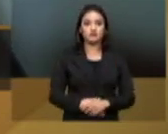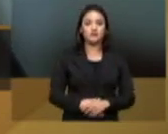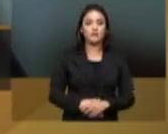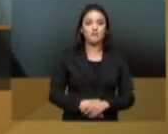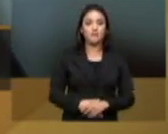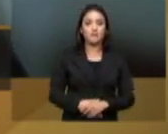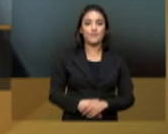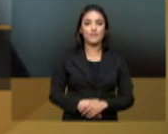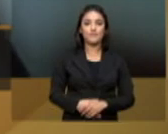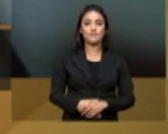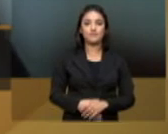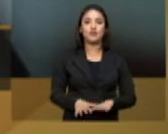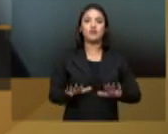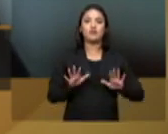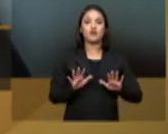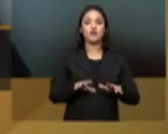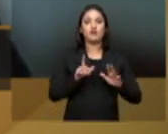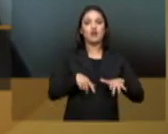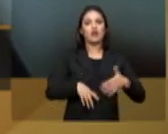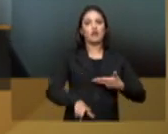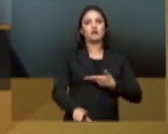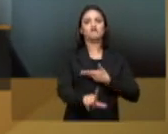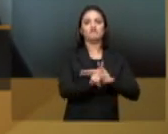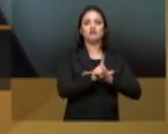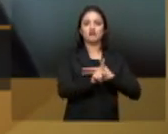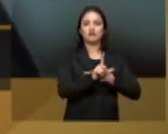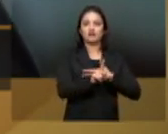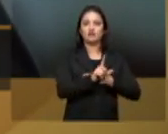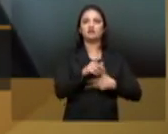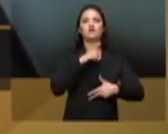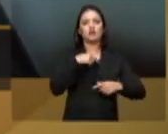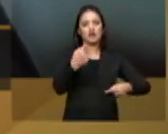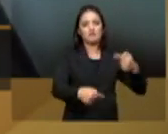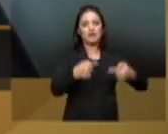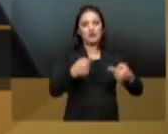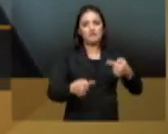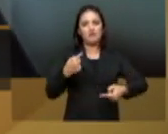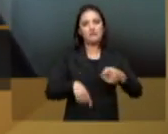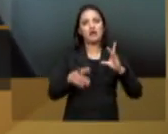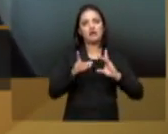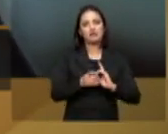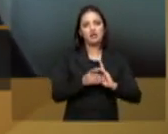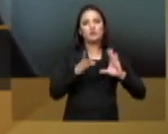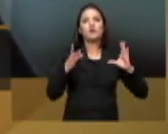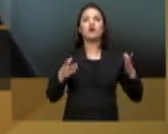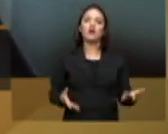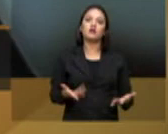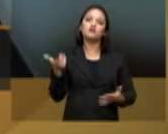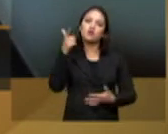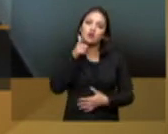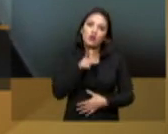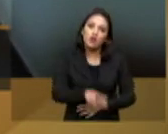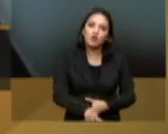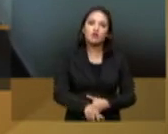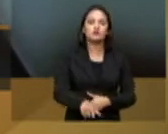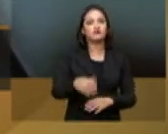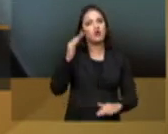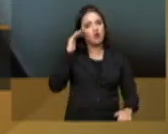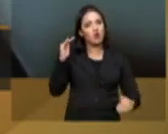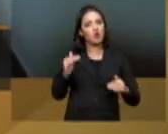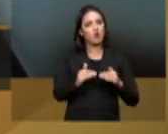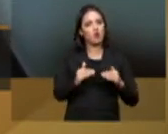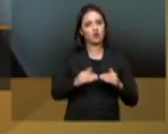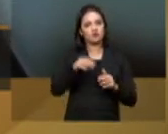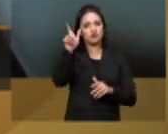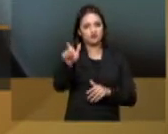E é na Casa Legislativa que se trava o debate democrático e se obtém o consentimento do